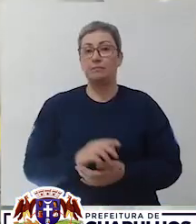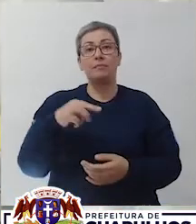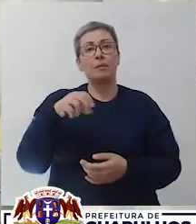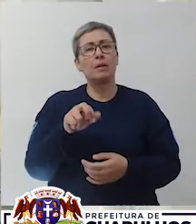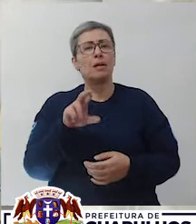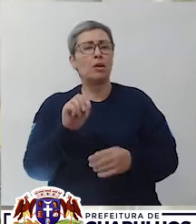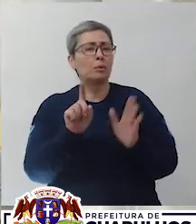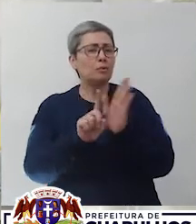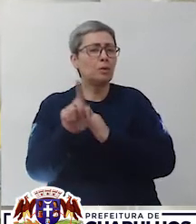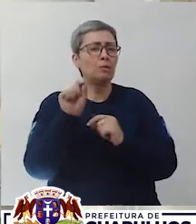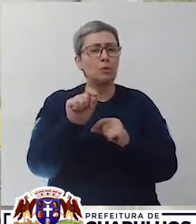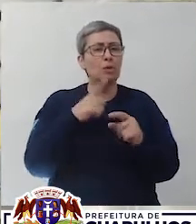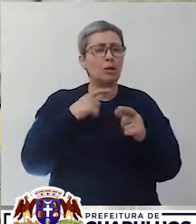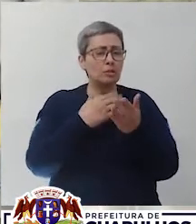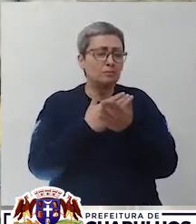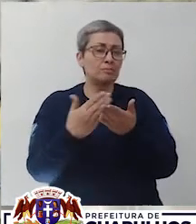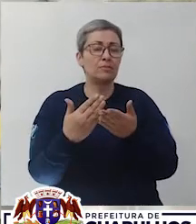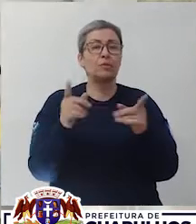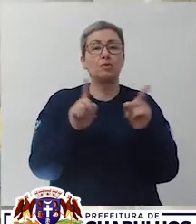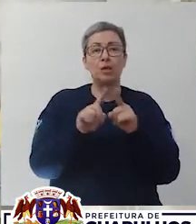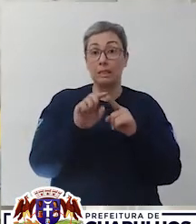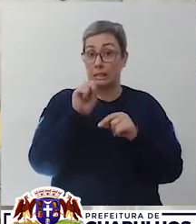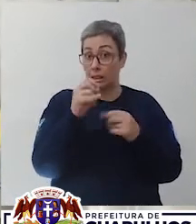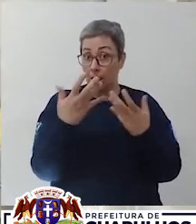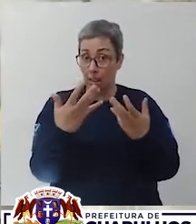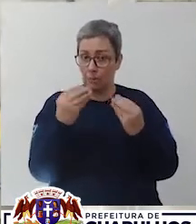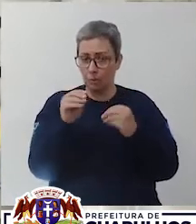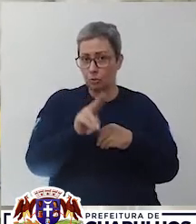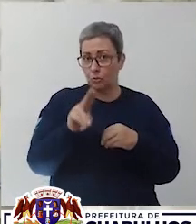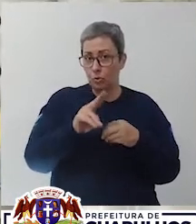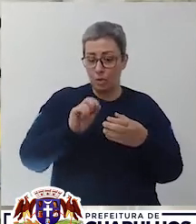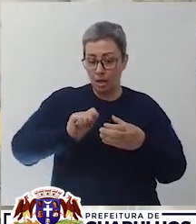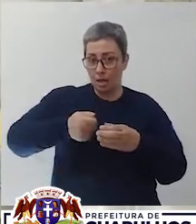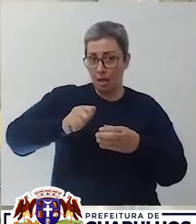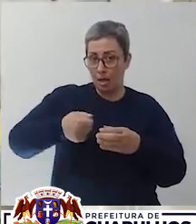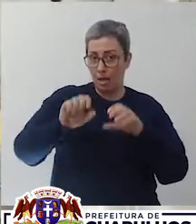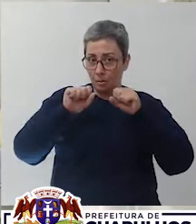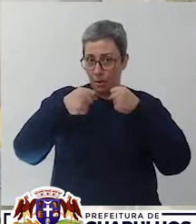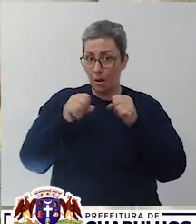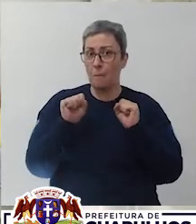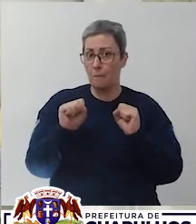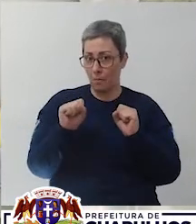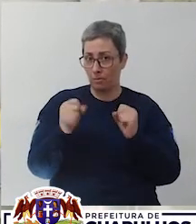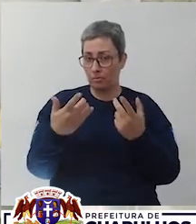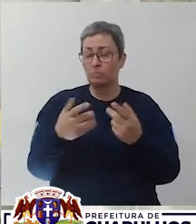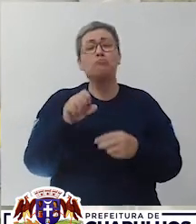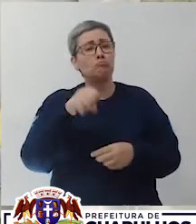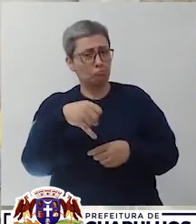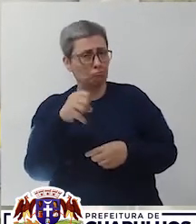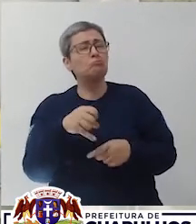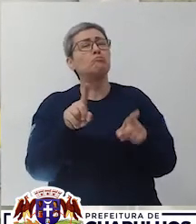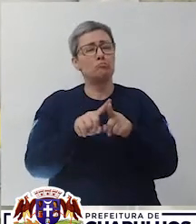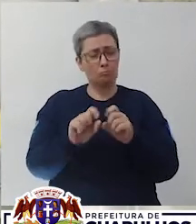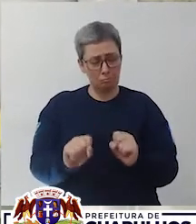Maro, deixa eu já te fazer uma pergunta para a gente já iniciar. Se eu quiser utilizar o milho verde em conserva, em latinha, pode?